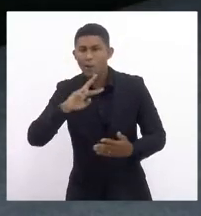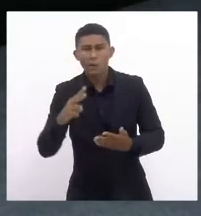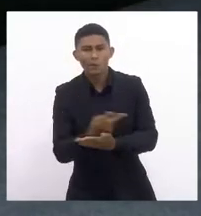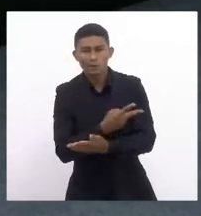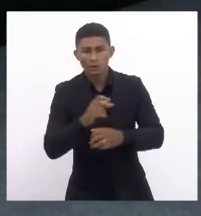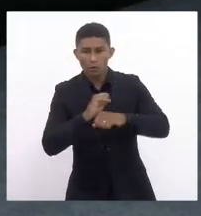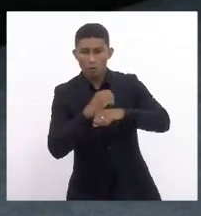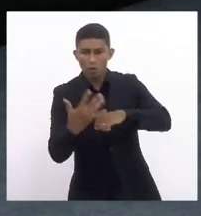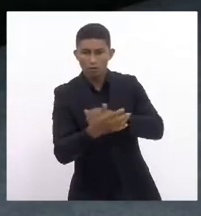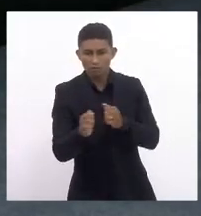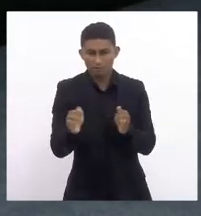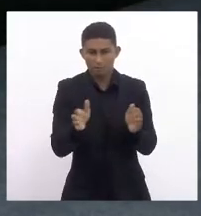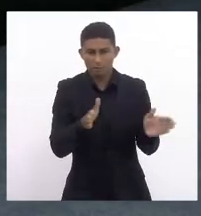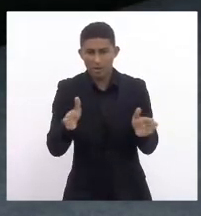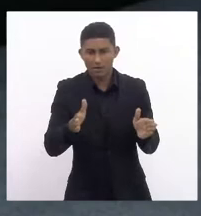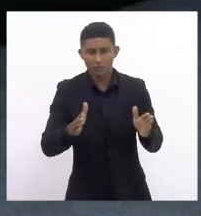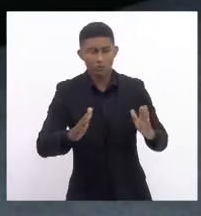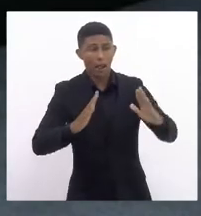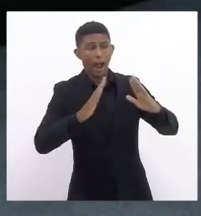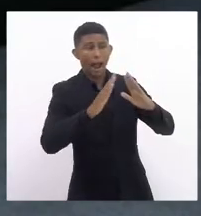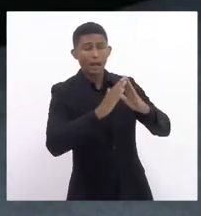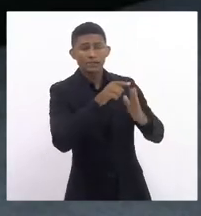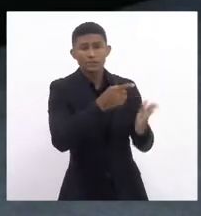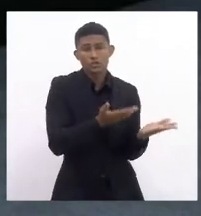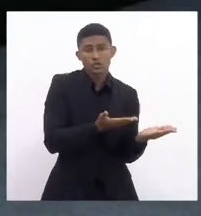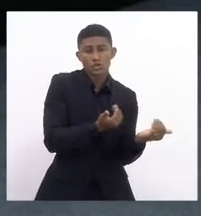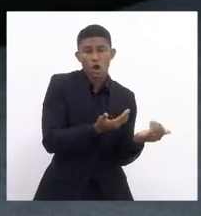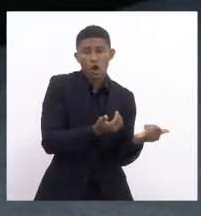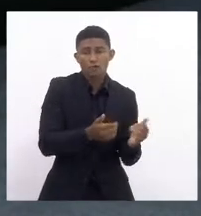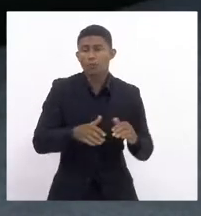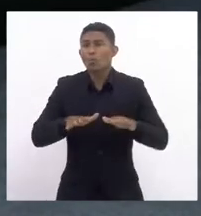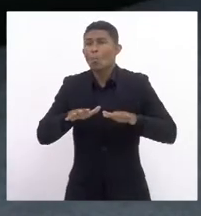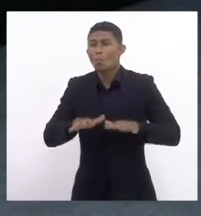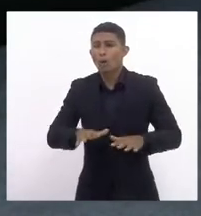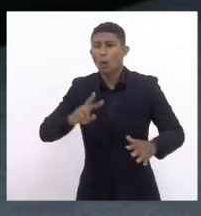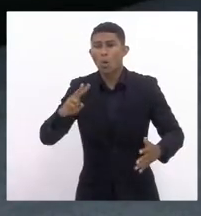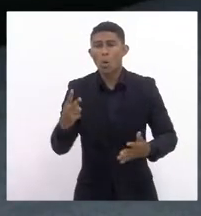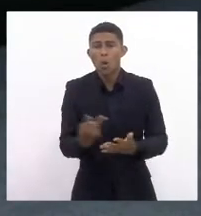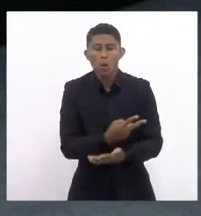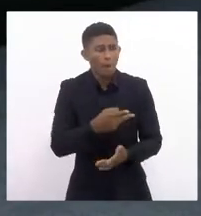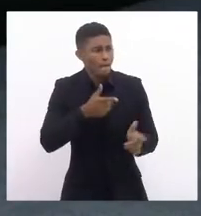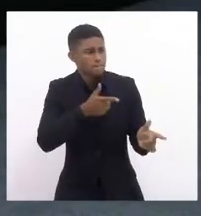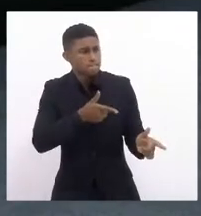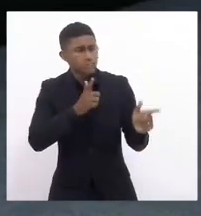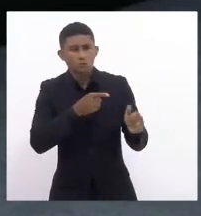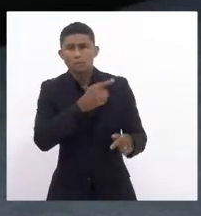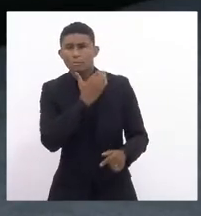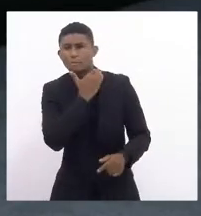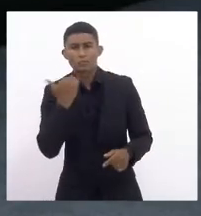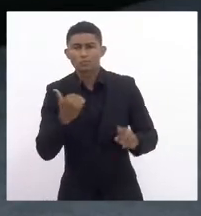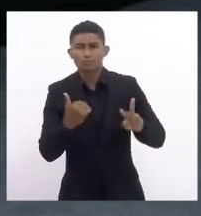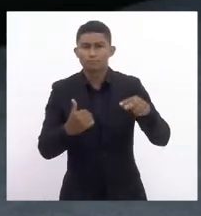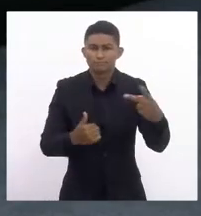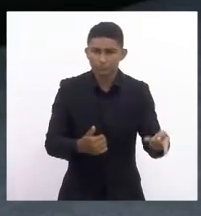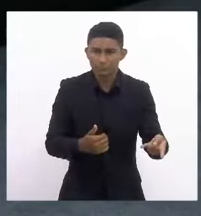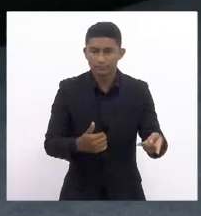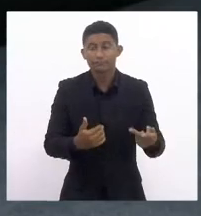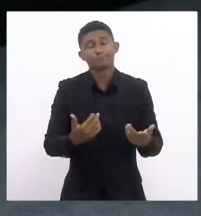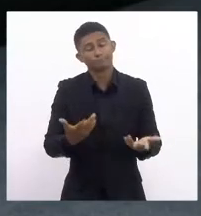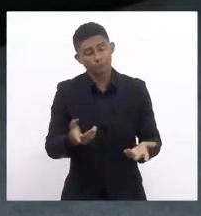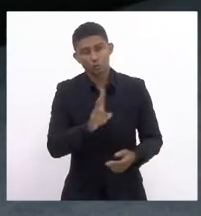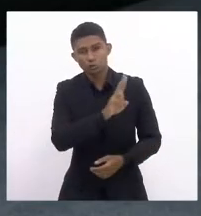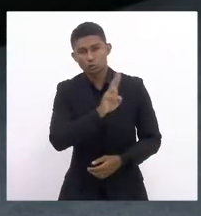pandemia, durante uma operação policial. Só para relembrar aqui que esse projeto de lei vai vir à